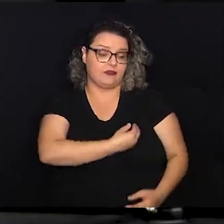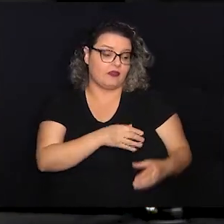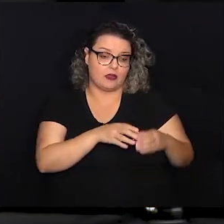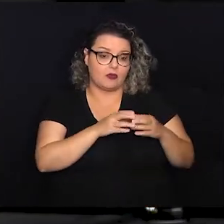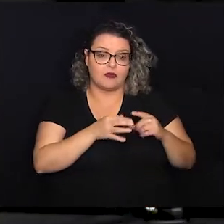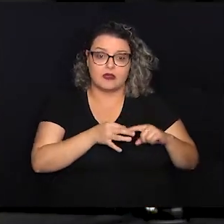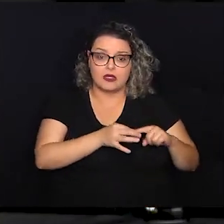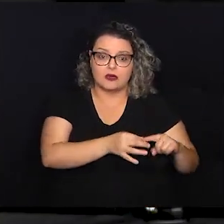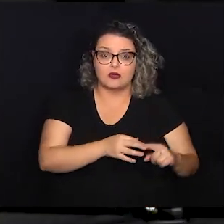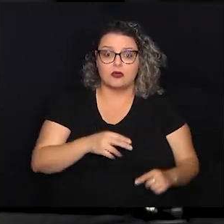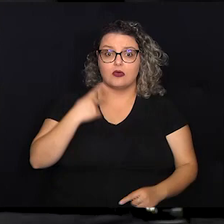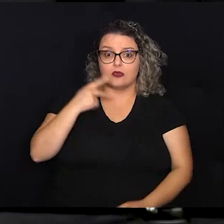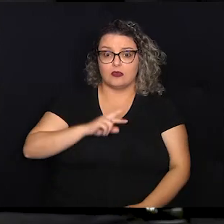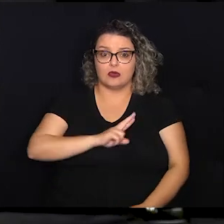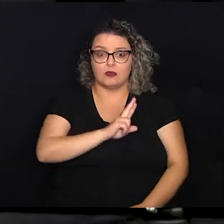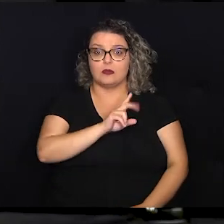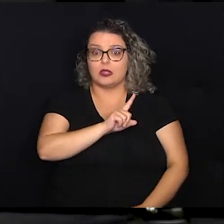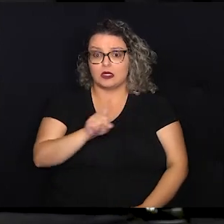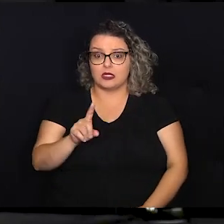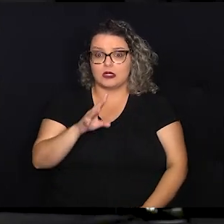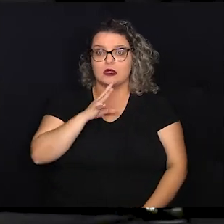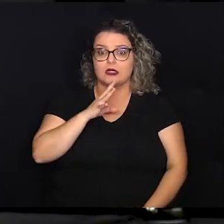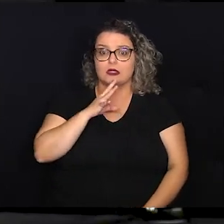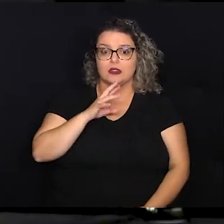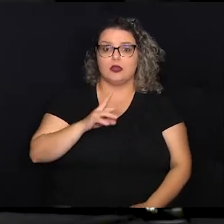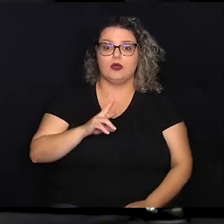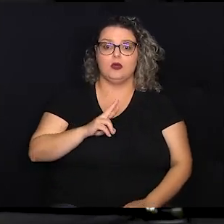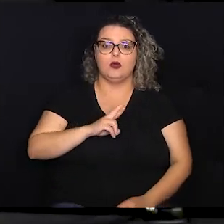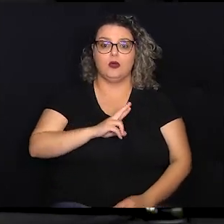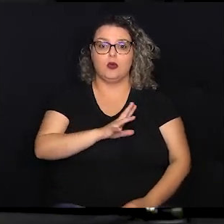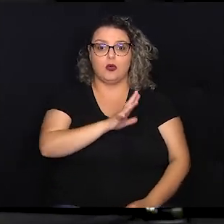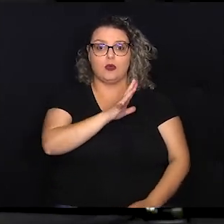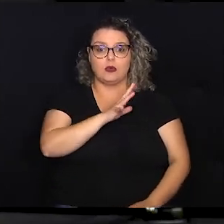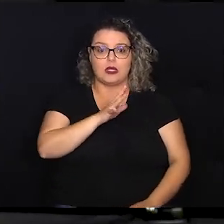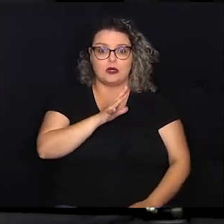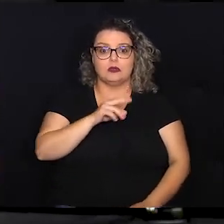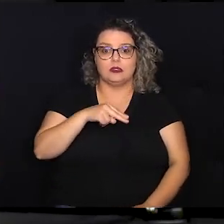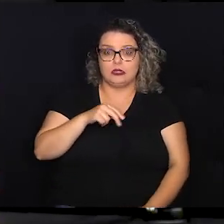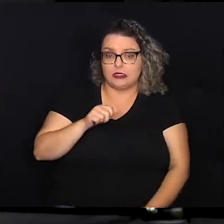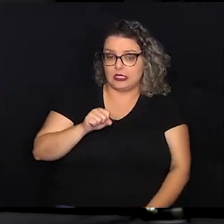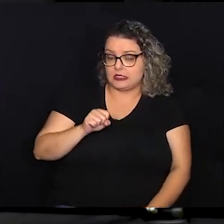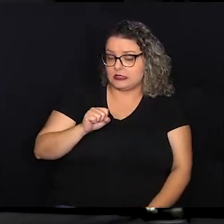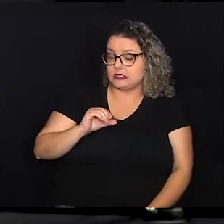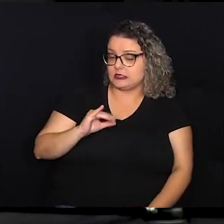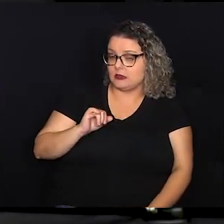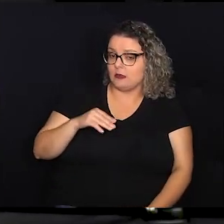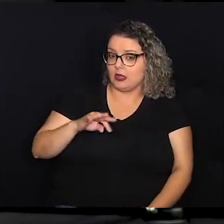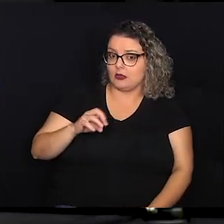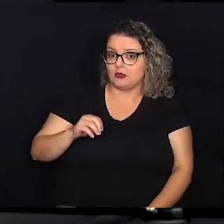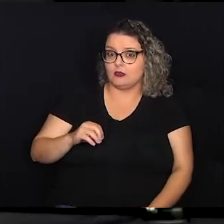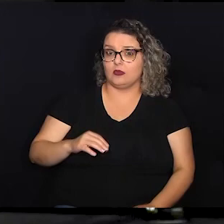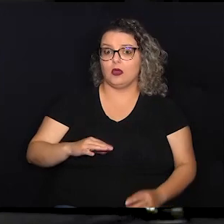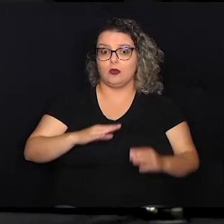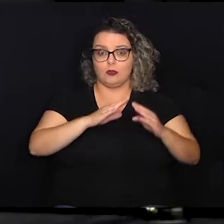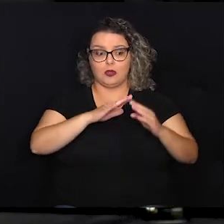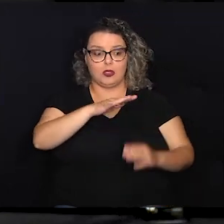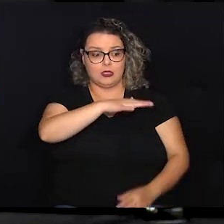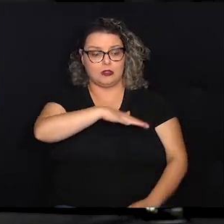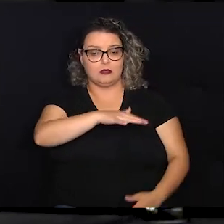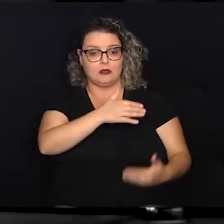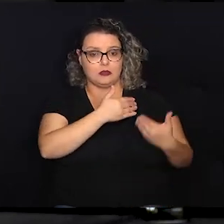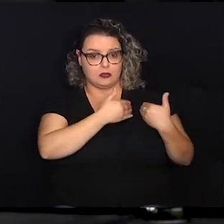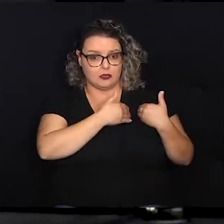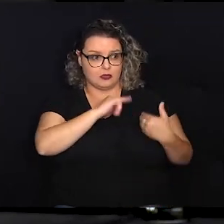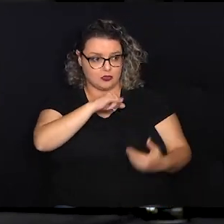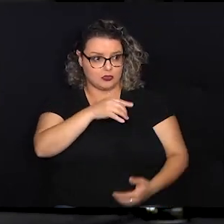à questão da periferia. O vereador Rubens Gás, para quem não conhece, o Rubens Nascimento, né,